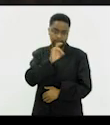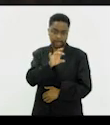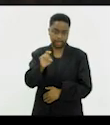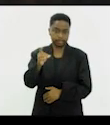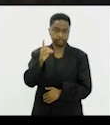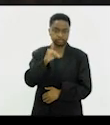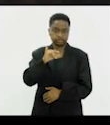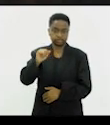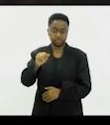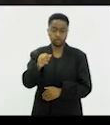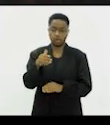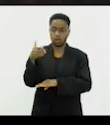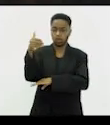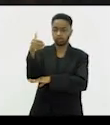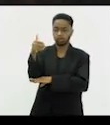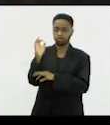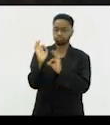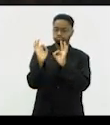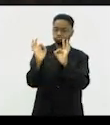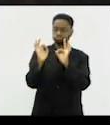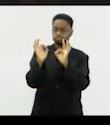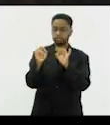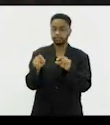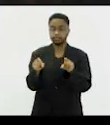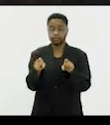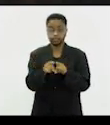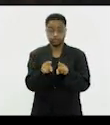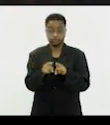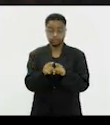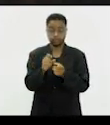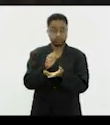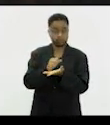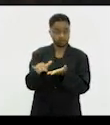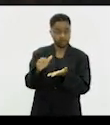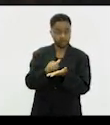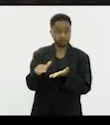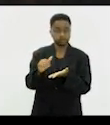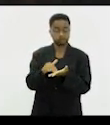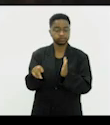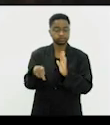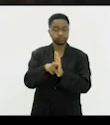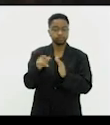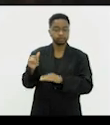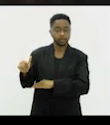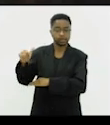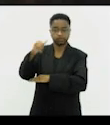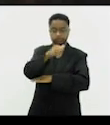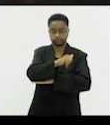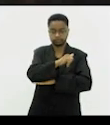hotéis suntuosos, né? Isso fora as despesas de avião com a FAB.